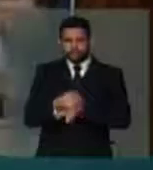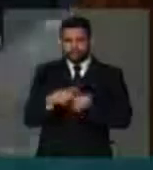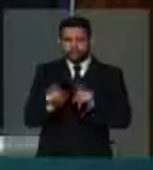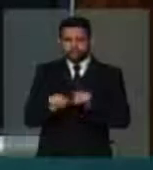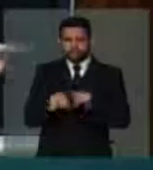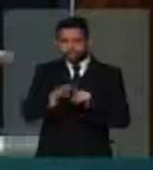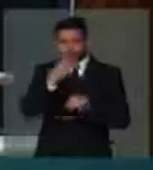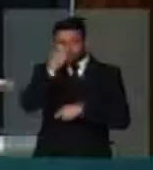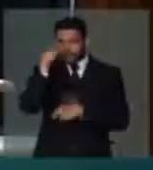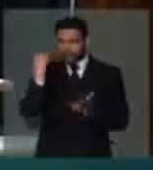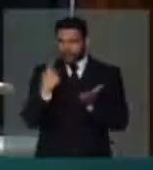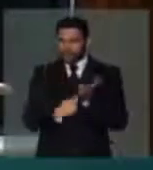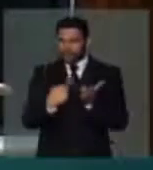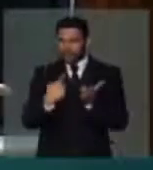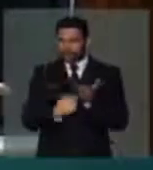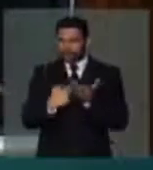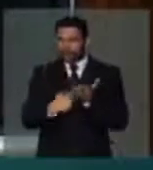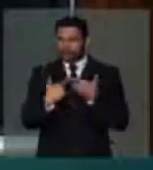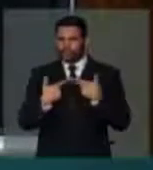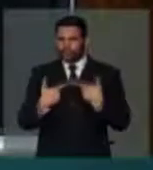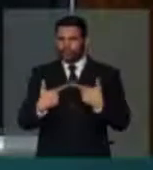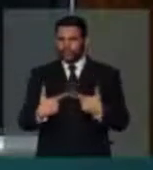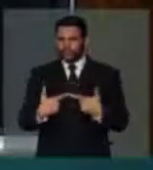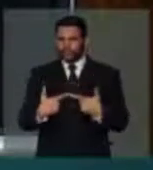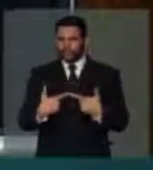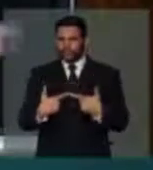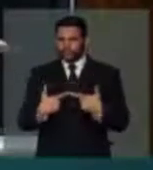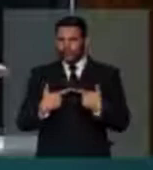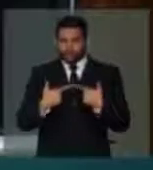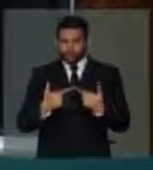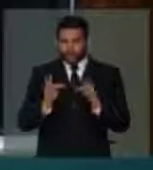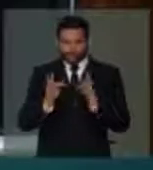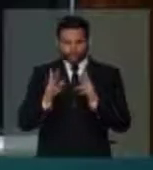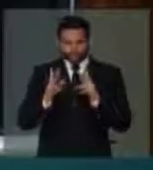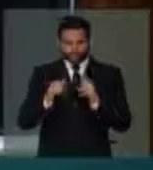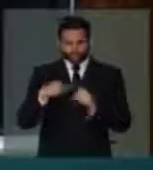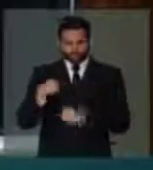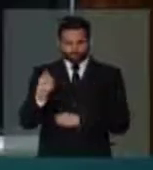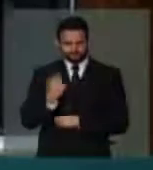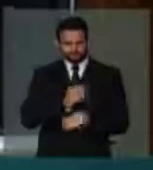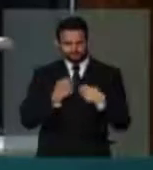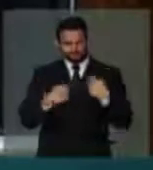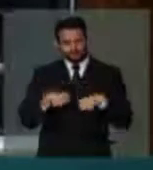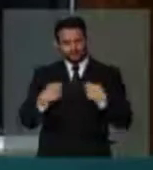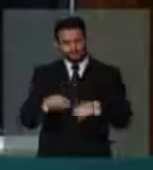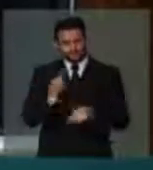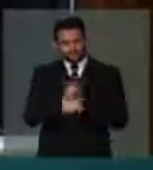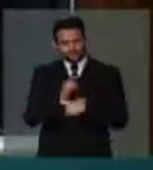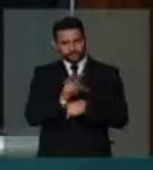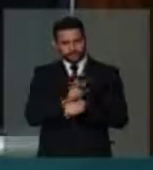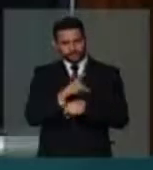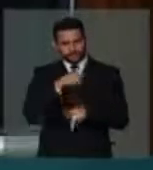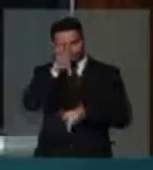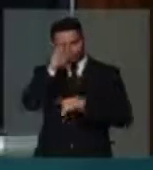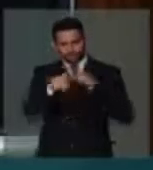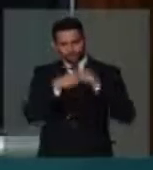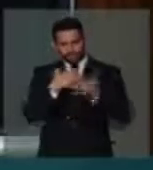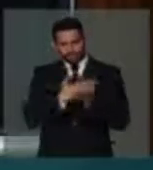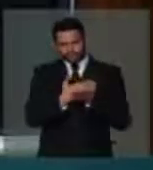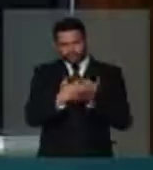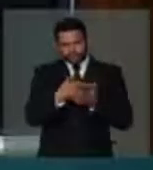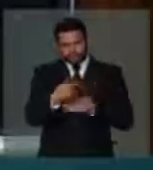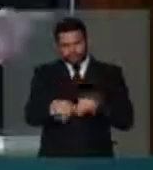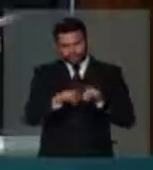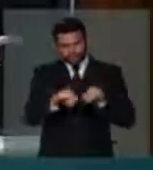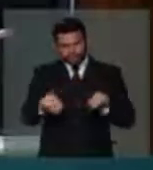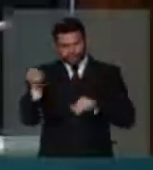também pessoas mais comprometidas com esta luta, que é uma luta de todos nós, em defesa dos nossos povos originais,